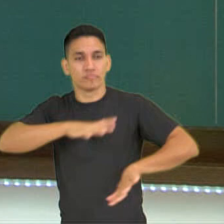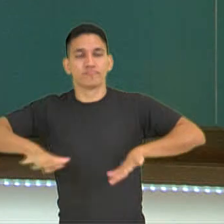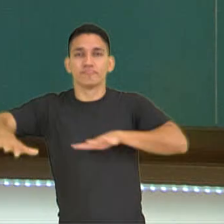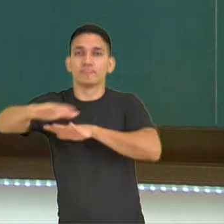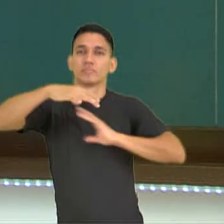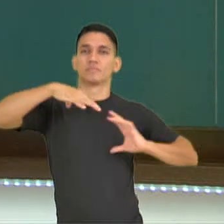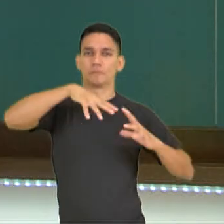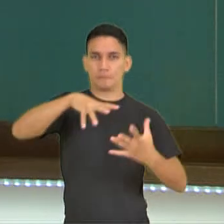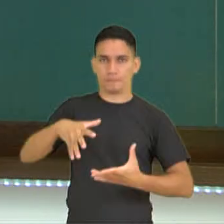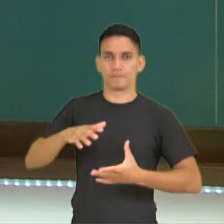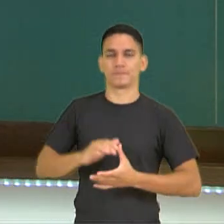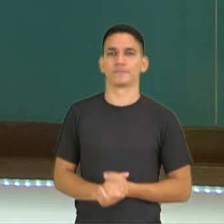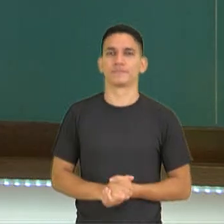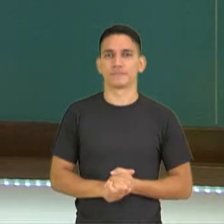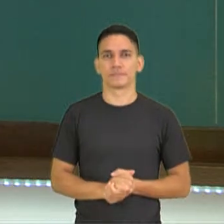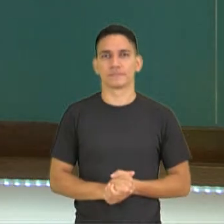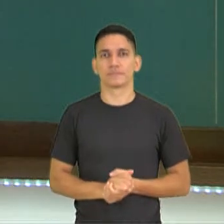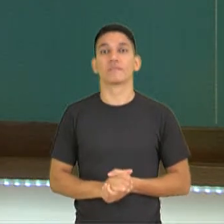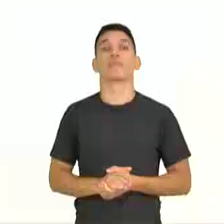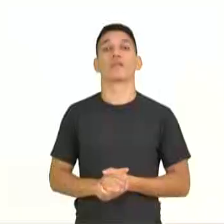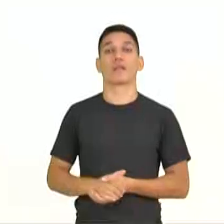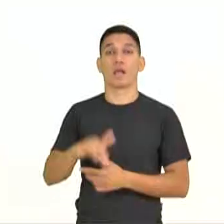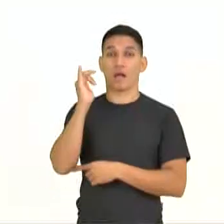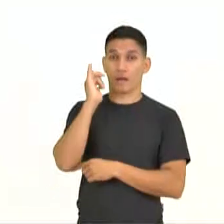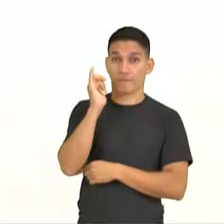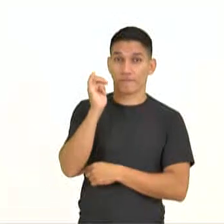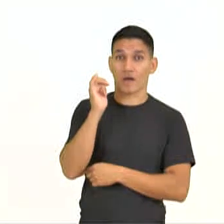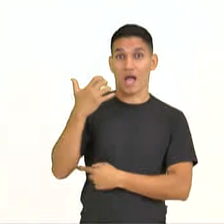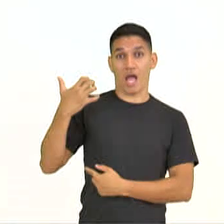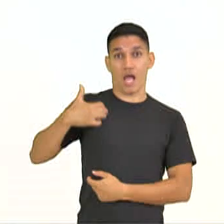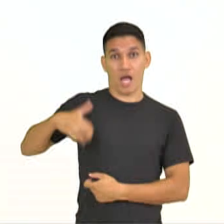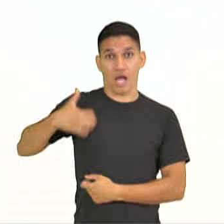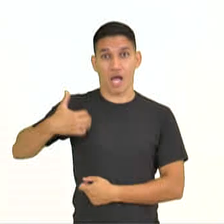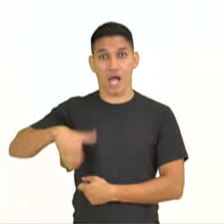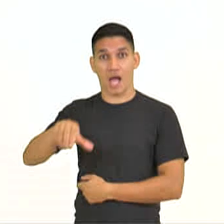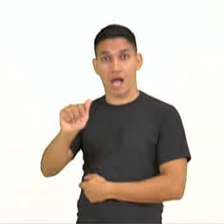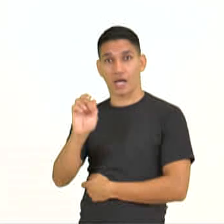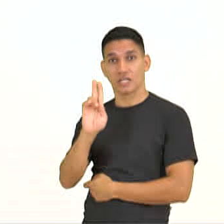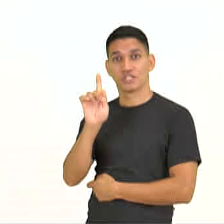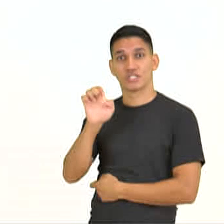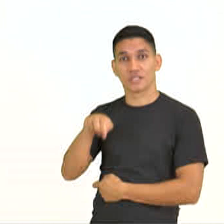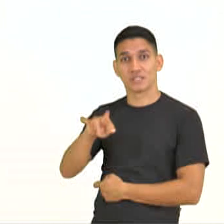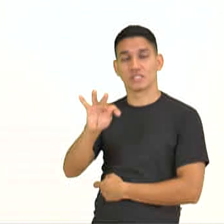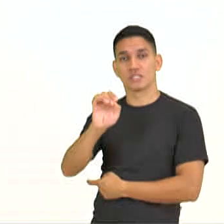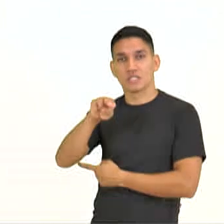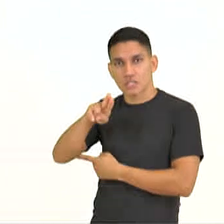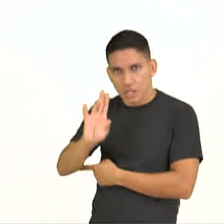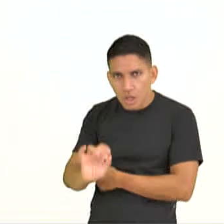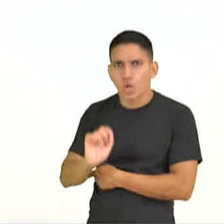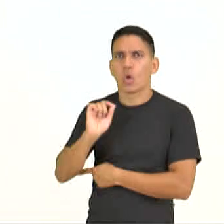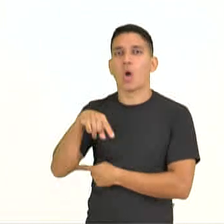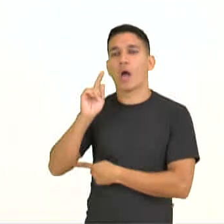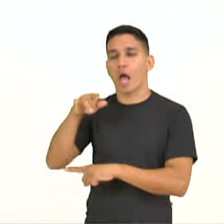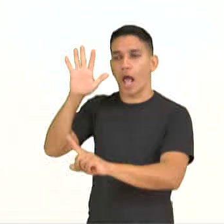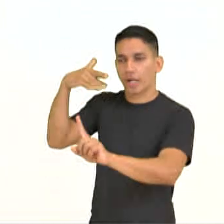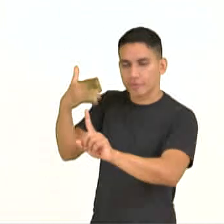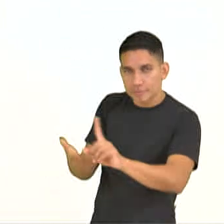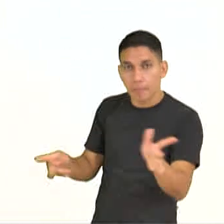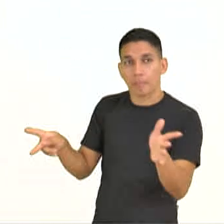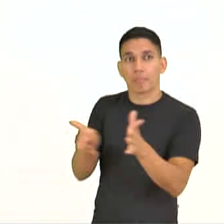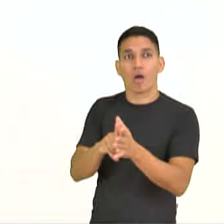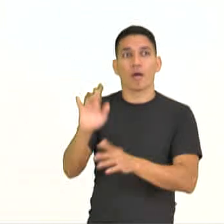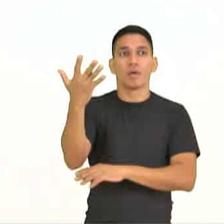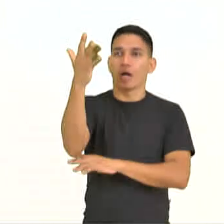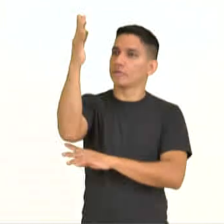mundo. O folclore argentino costuma falar que ela é uma sobrevivência da solenidade de cultura às árvores.